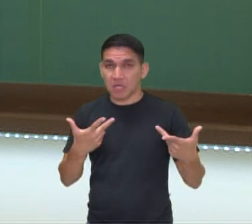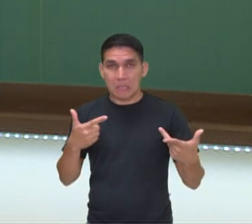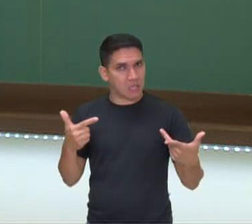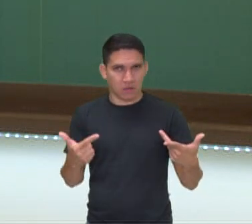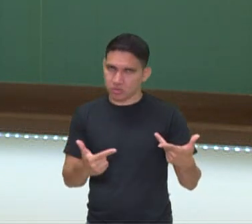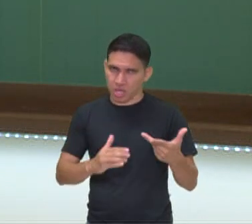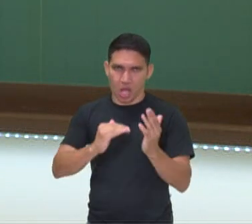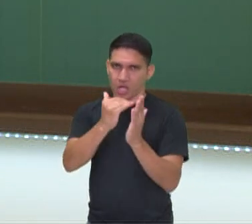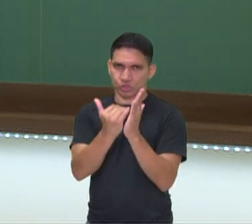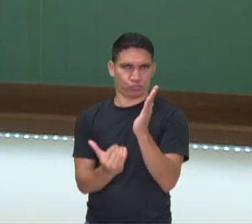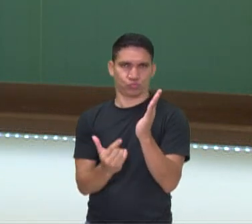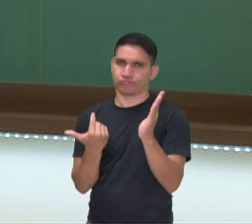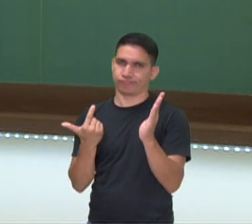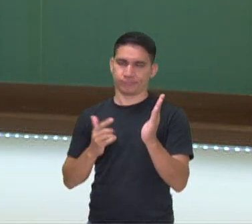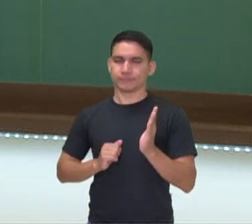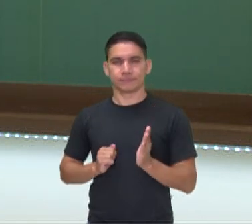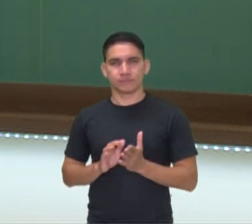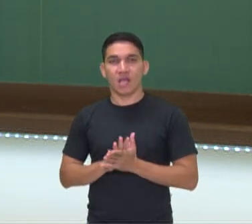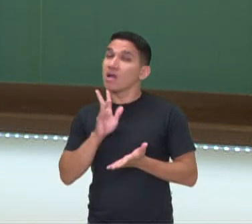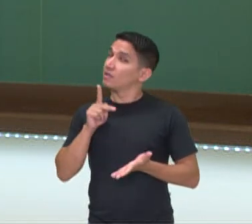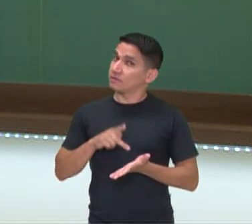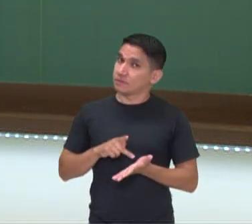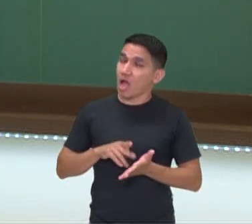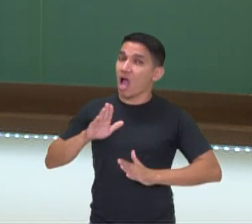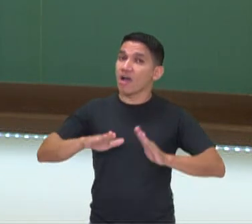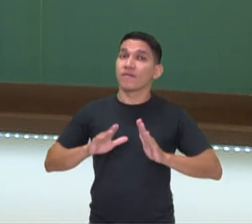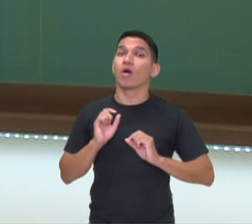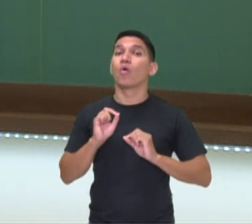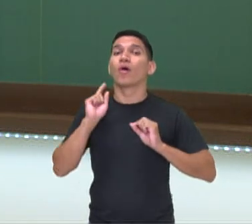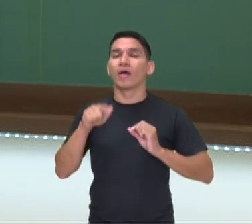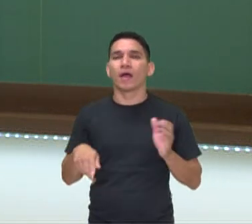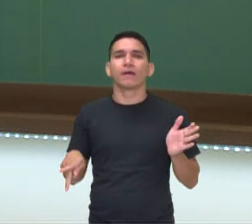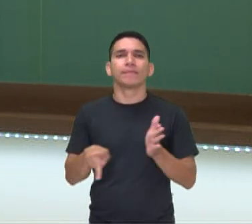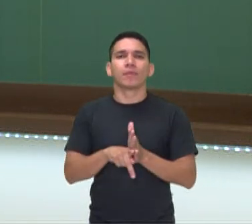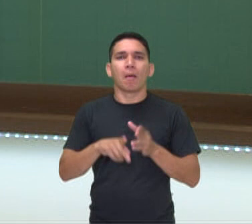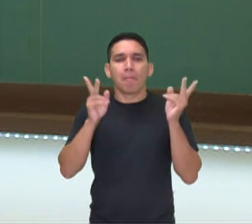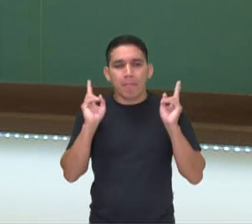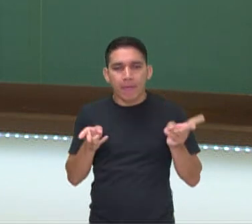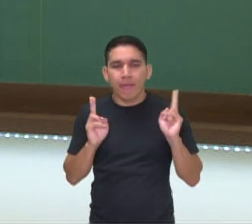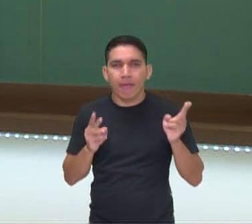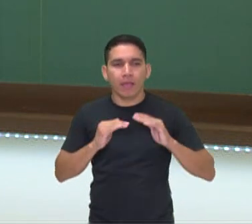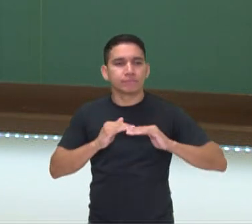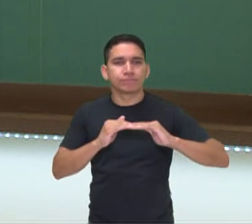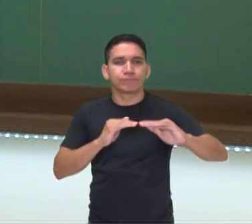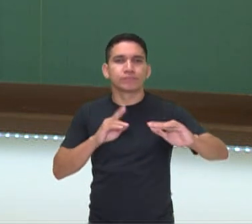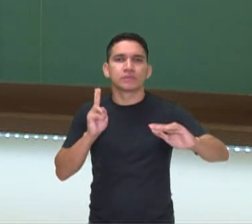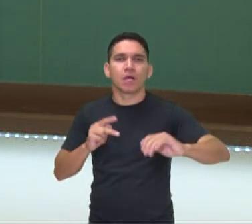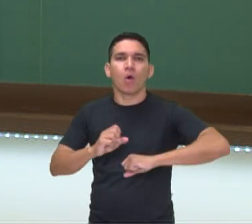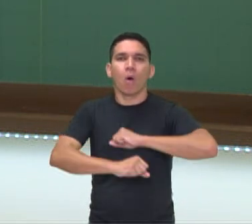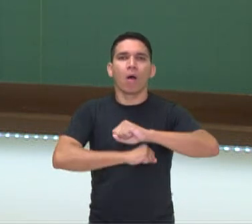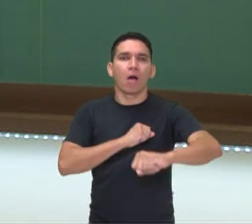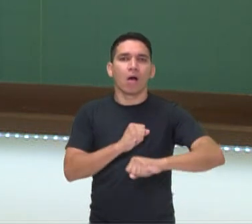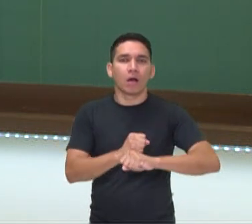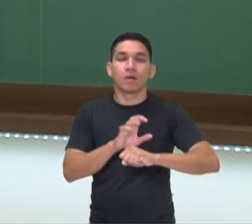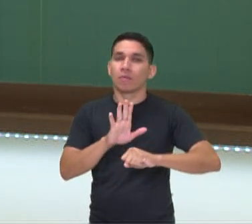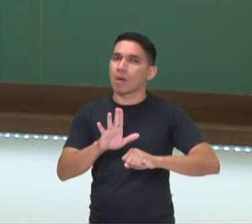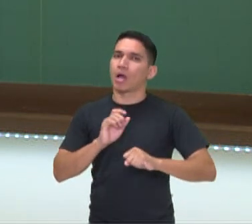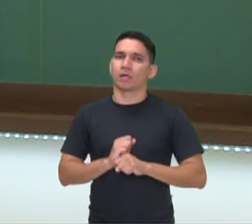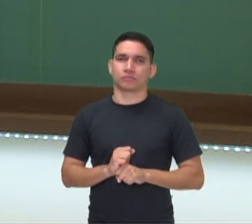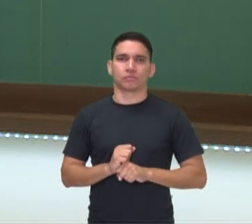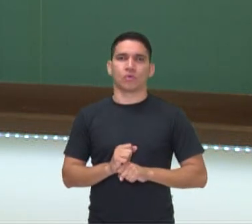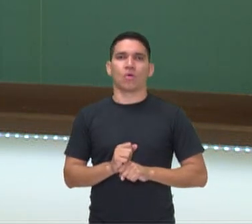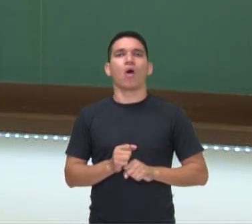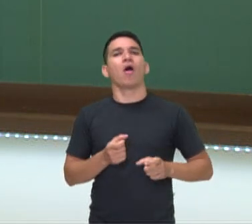esse desconto. Os preços às vezes eles seguem inclusive os mesmos praticados durante todo o ano, mas o comércio,